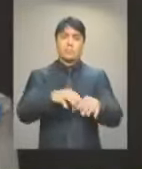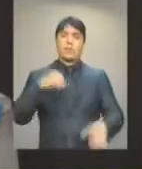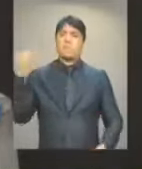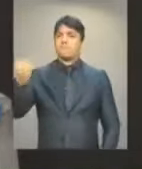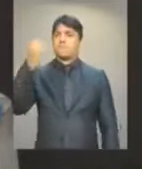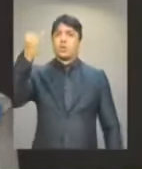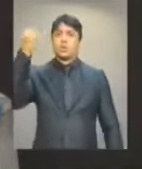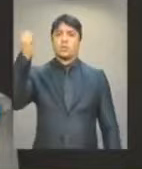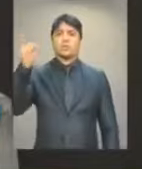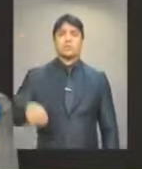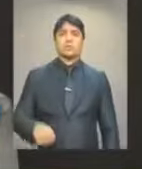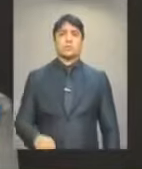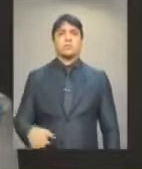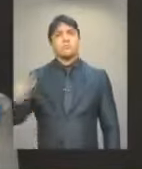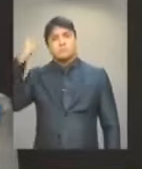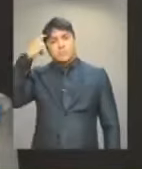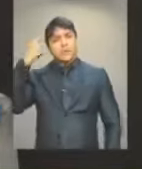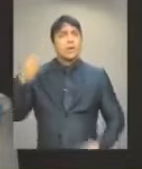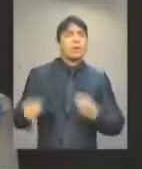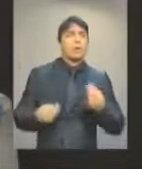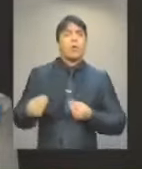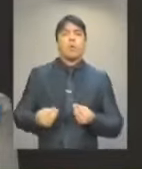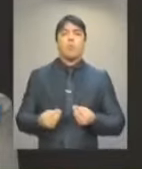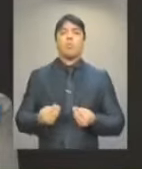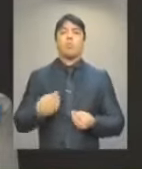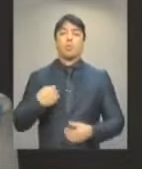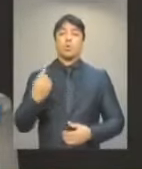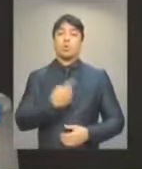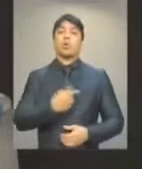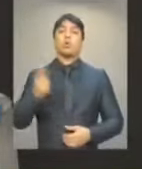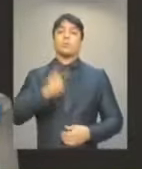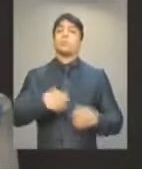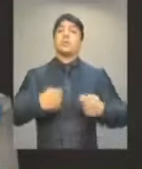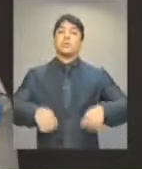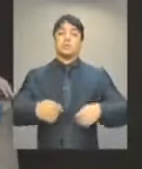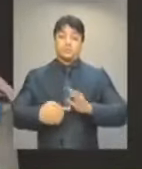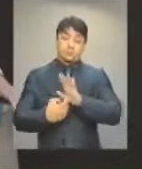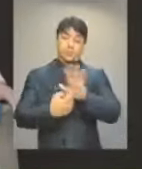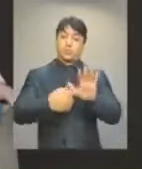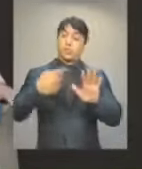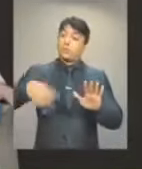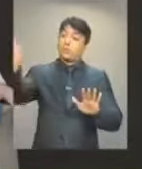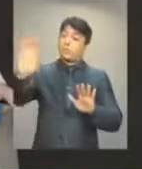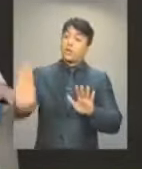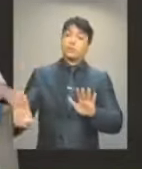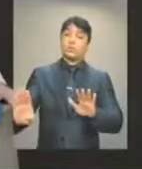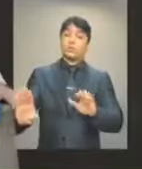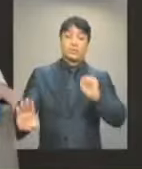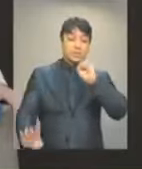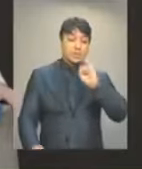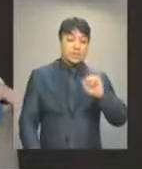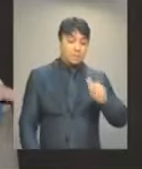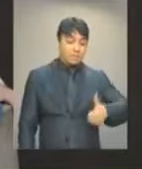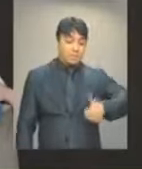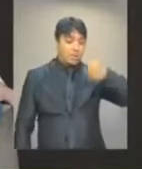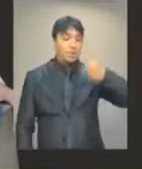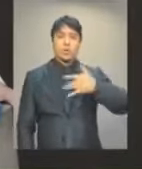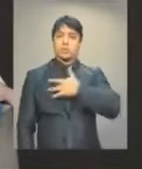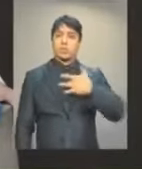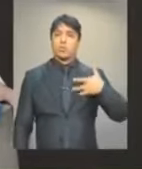essencial. Nós precisamos pensar isso. Nós precisamos ser capazes de demonstrar ao Brasil que quanto melhor e maior a